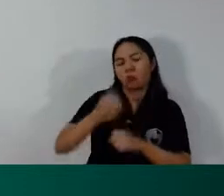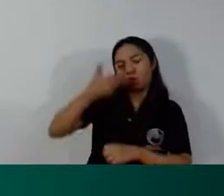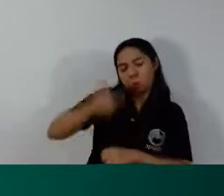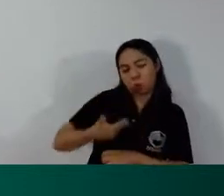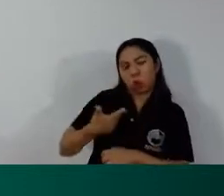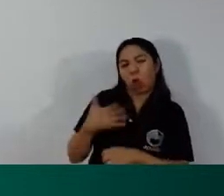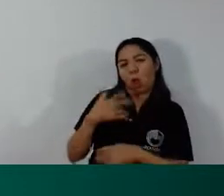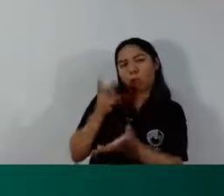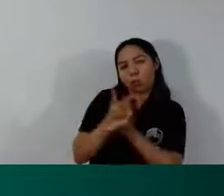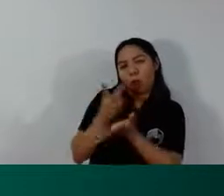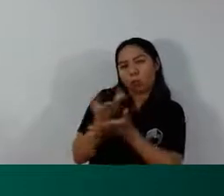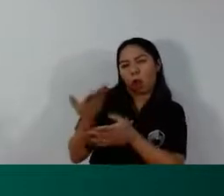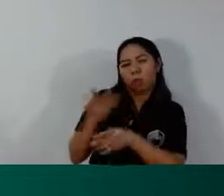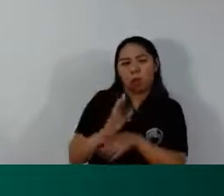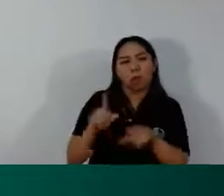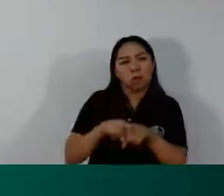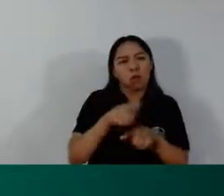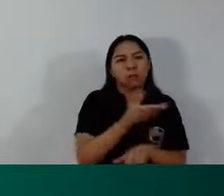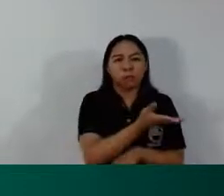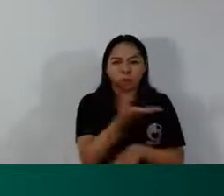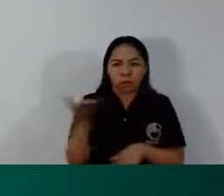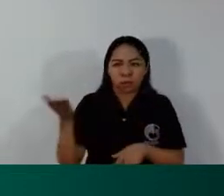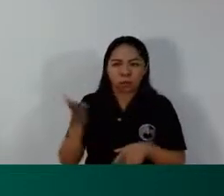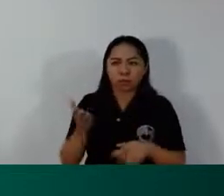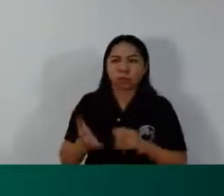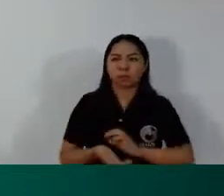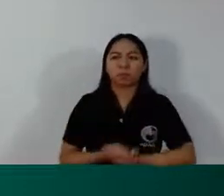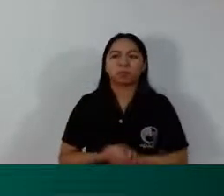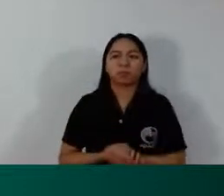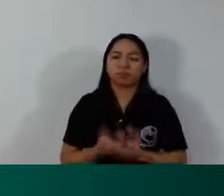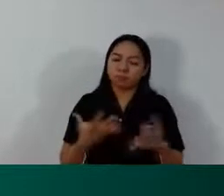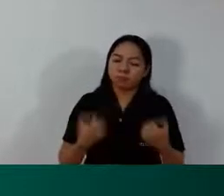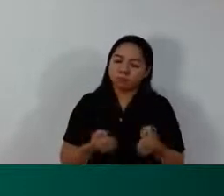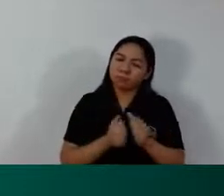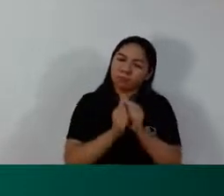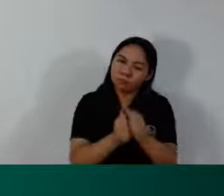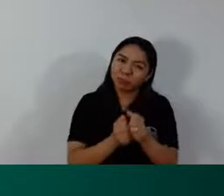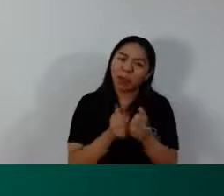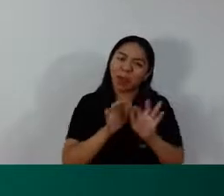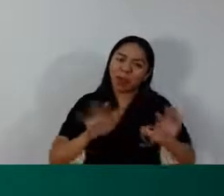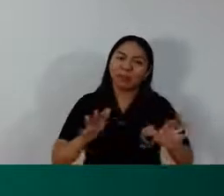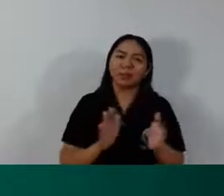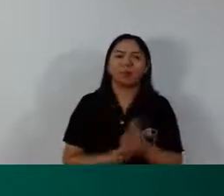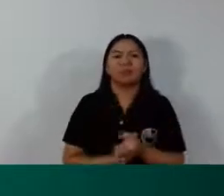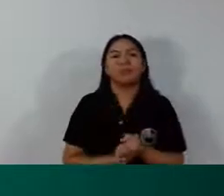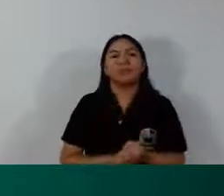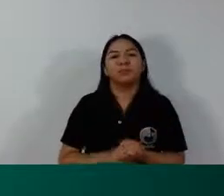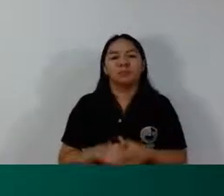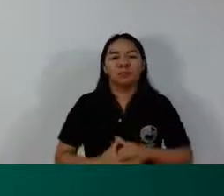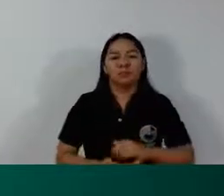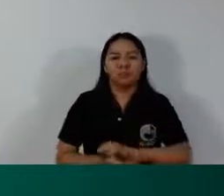e espero contar com todos vocês né E vamos nessa é isso valeu